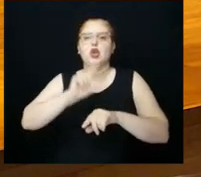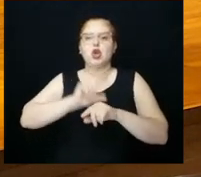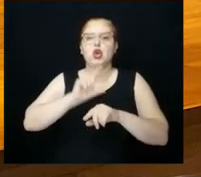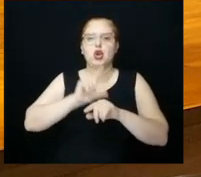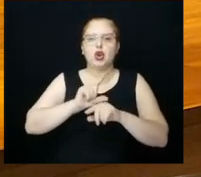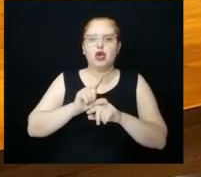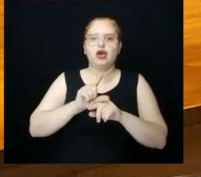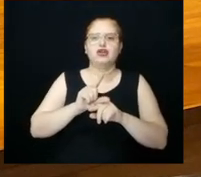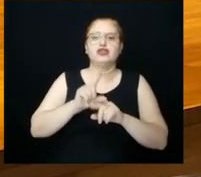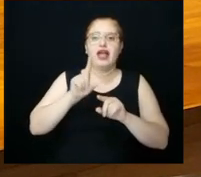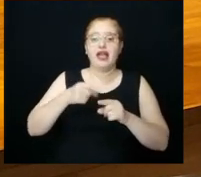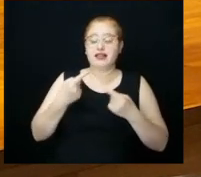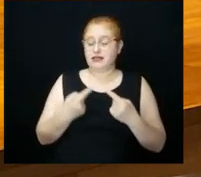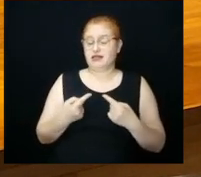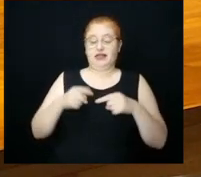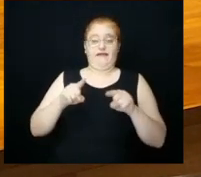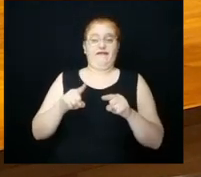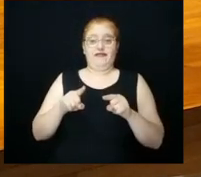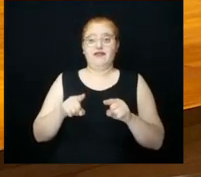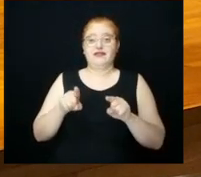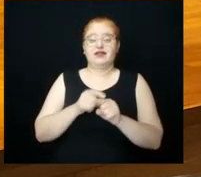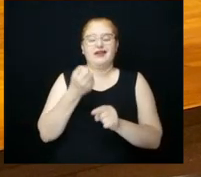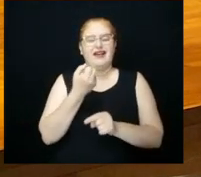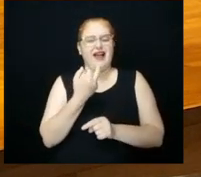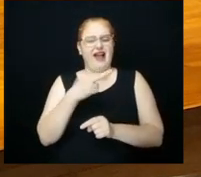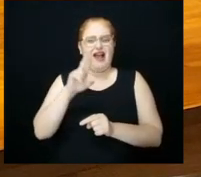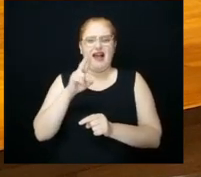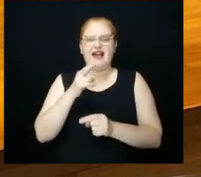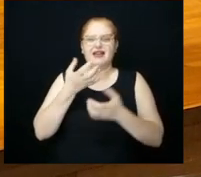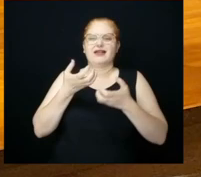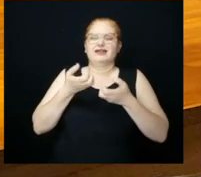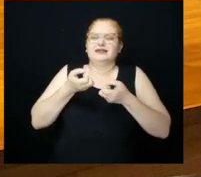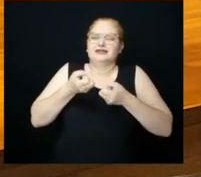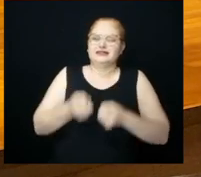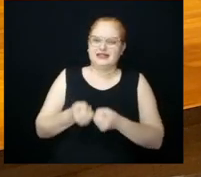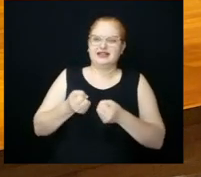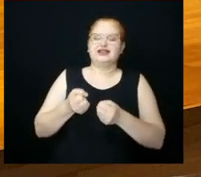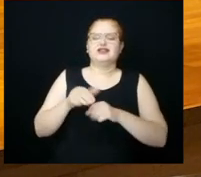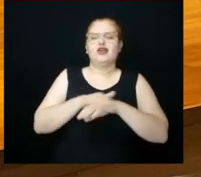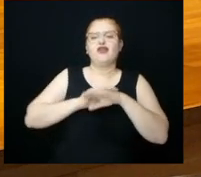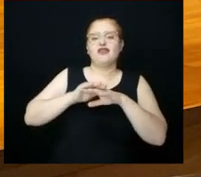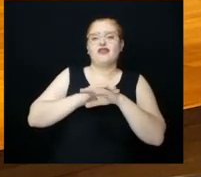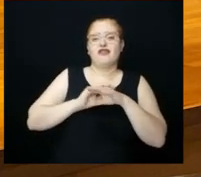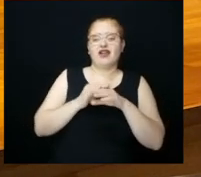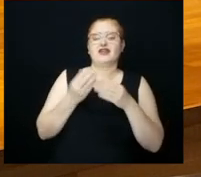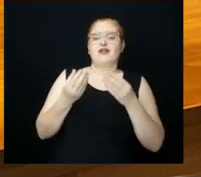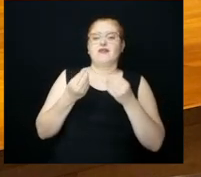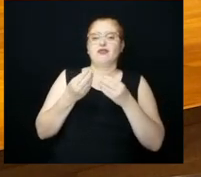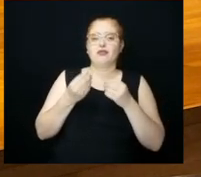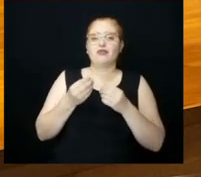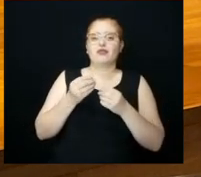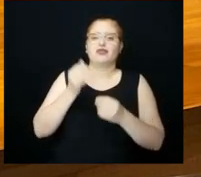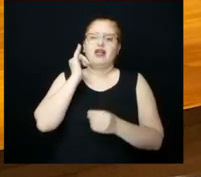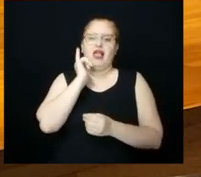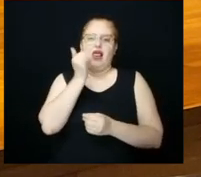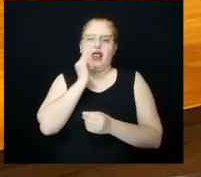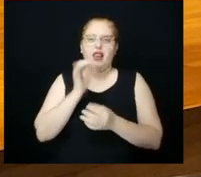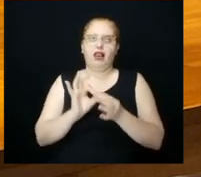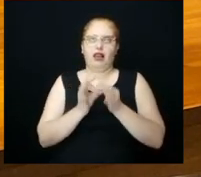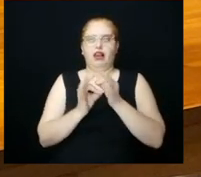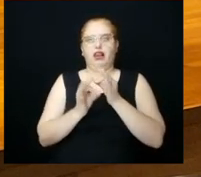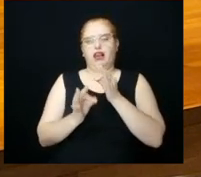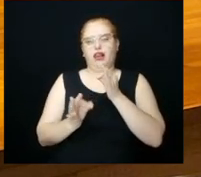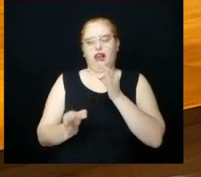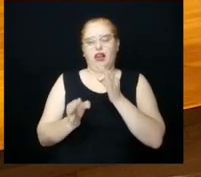forma desafiadora demais, e o ar era denso de exageros, as conversas cheias de declarações excessivas.